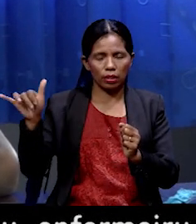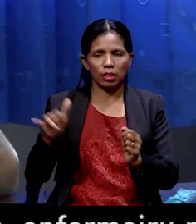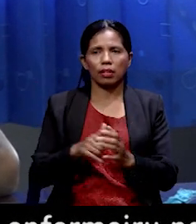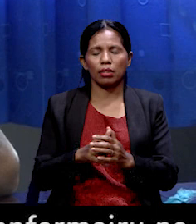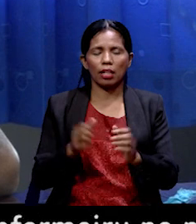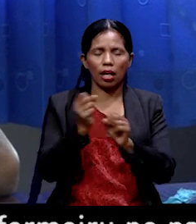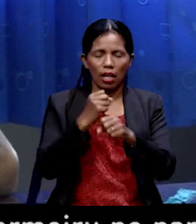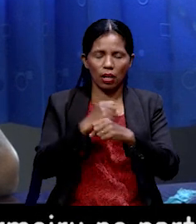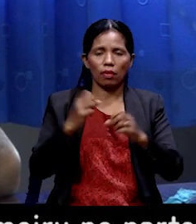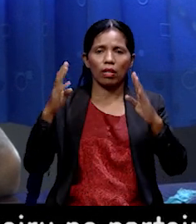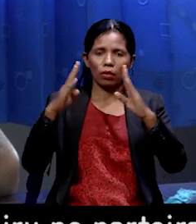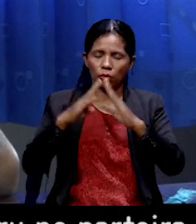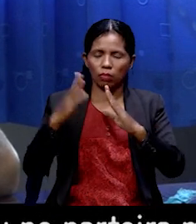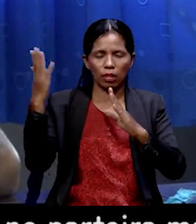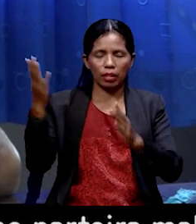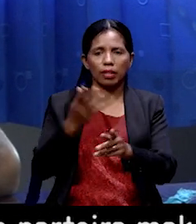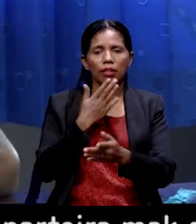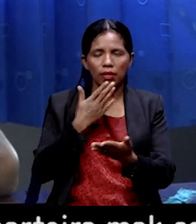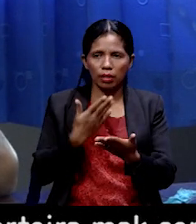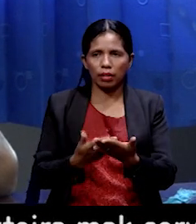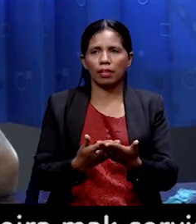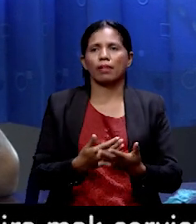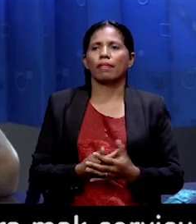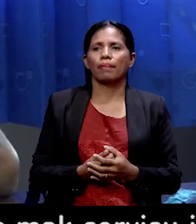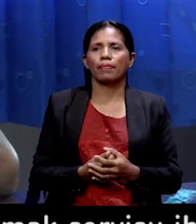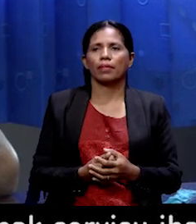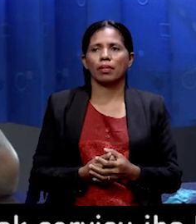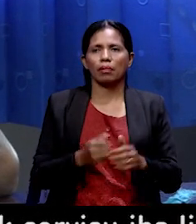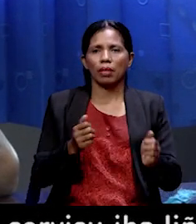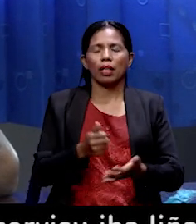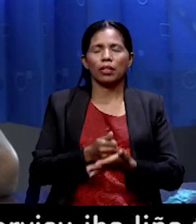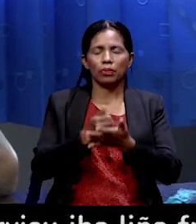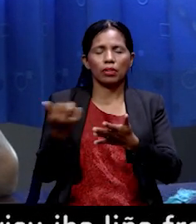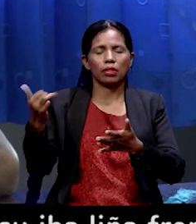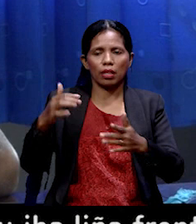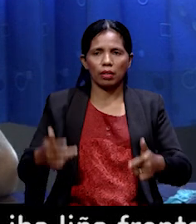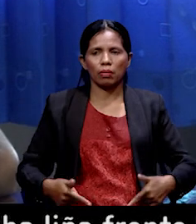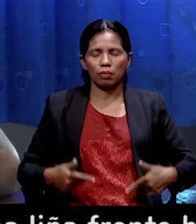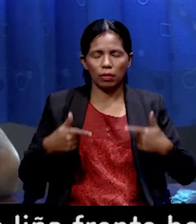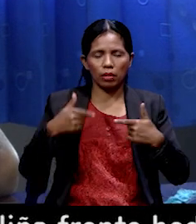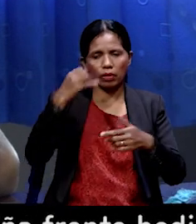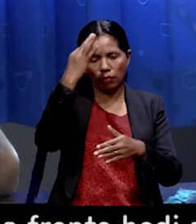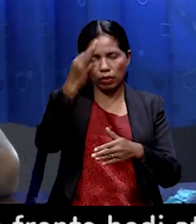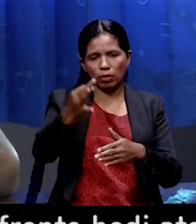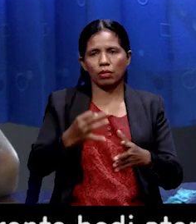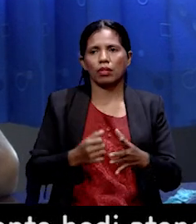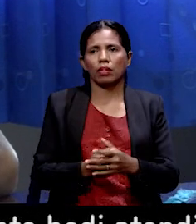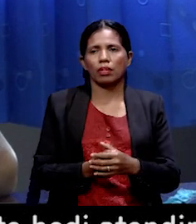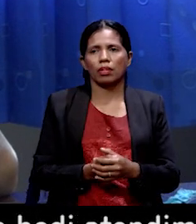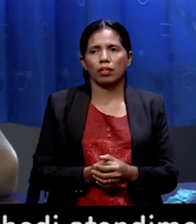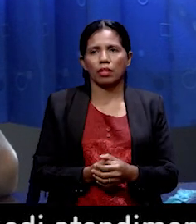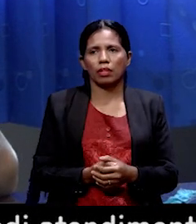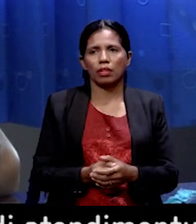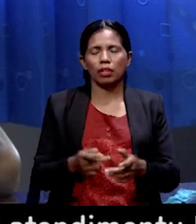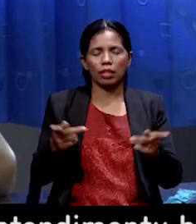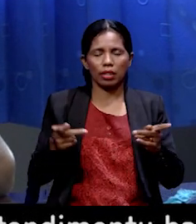uma ne bema ka seguro, uma ne bema ka bele salva siria ne vida e futuro e ya rai ne bele ya